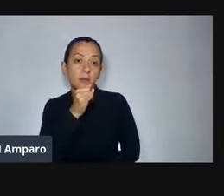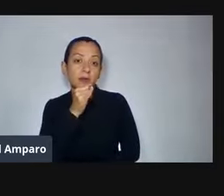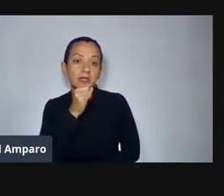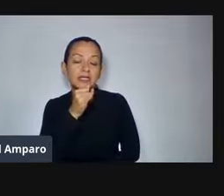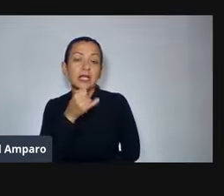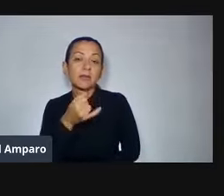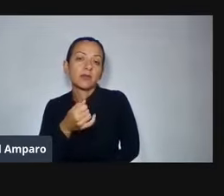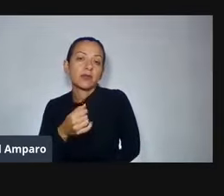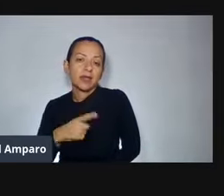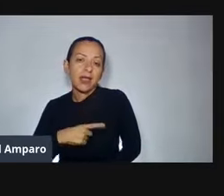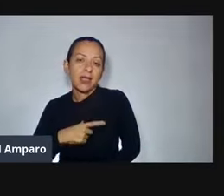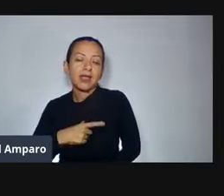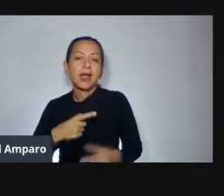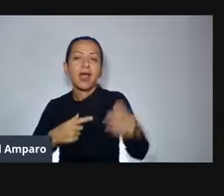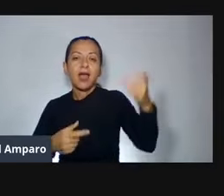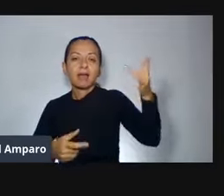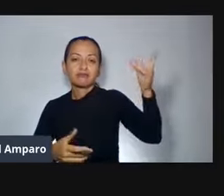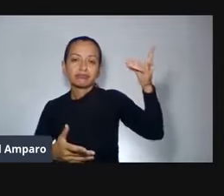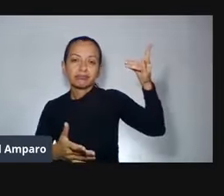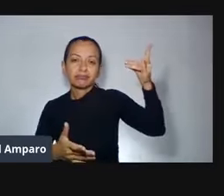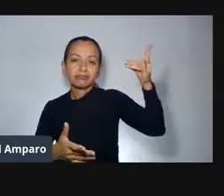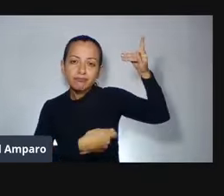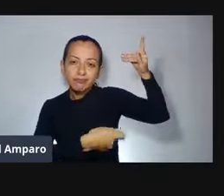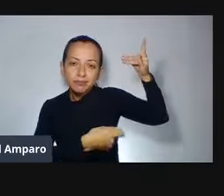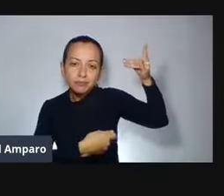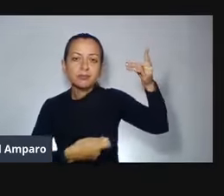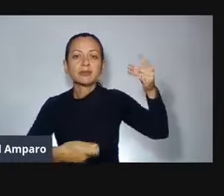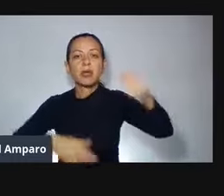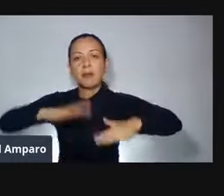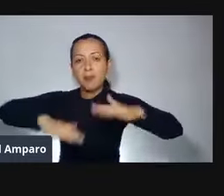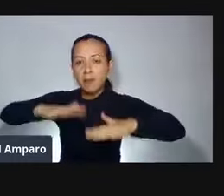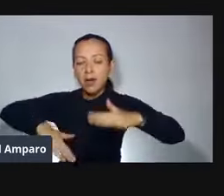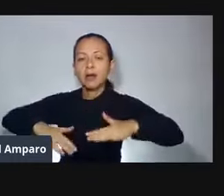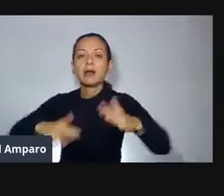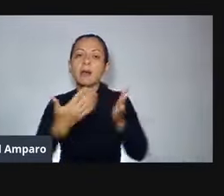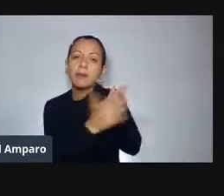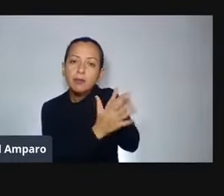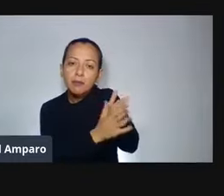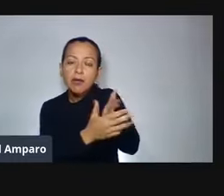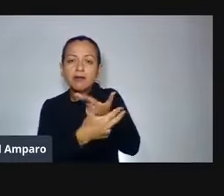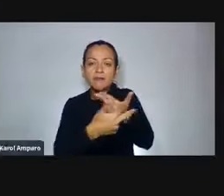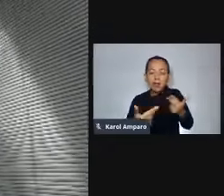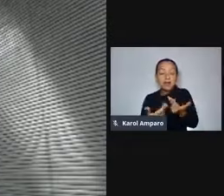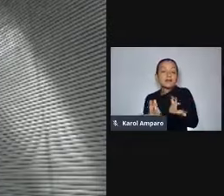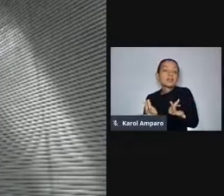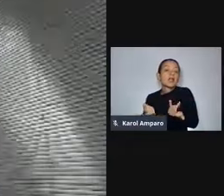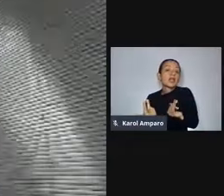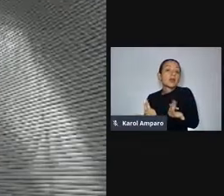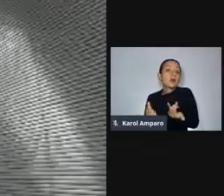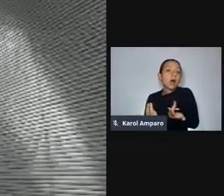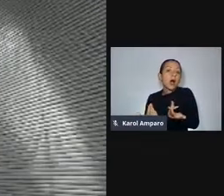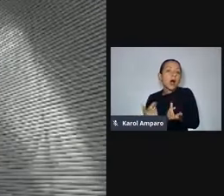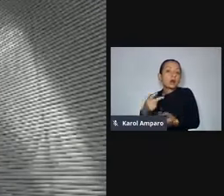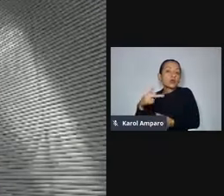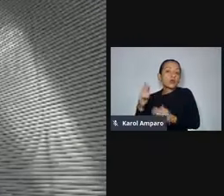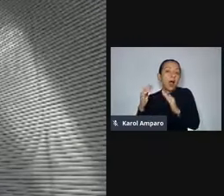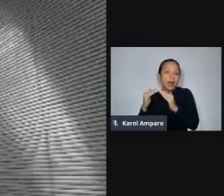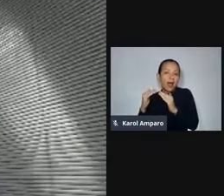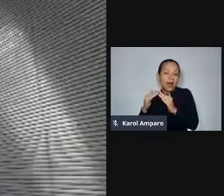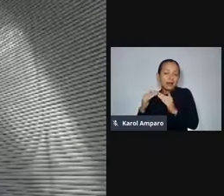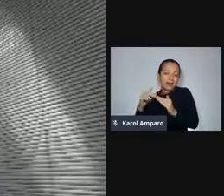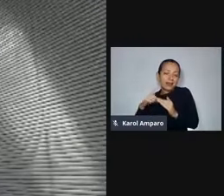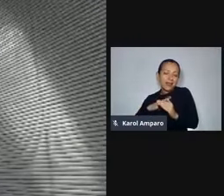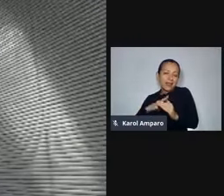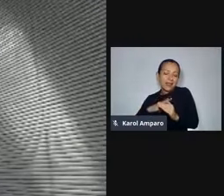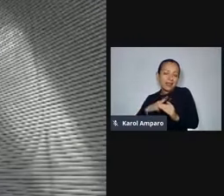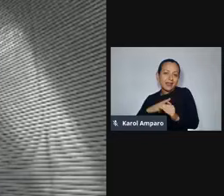e do tênis na sua casa. Não é? Porque os princípios do berço, aliados aos ensinamentos